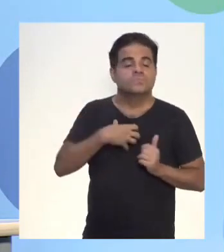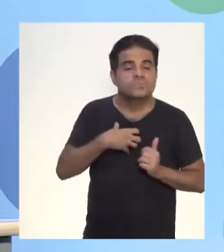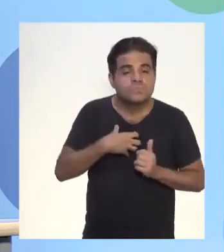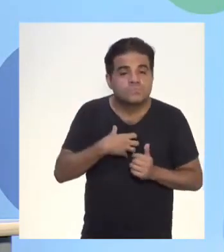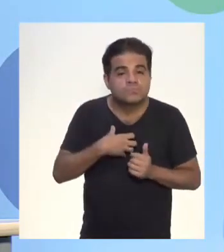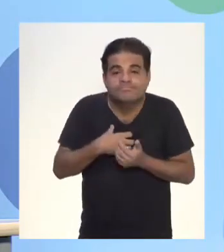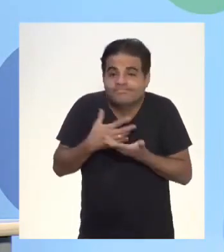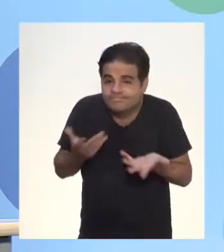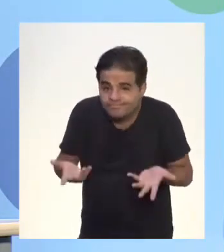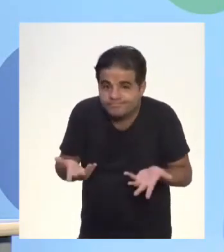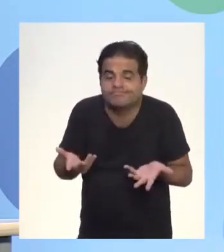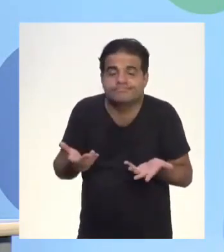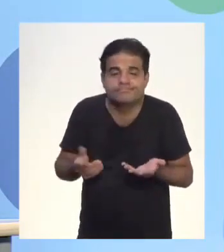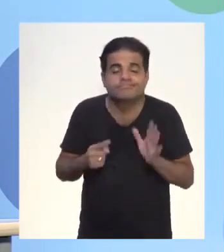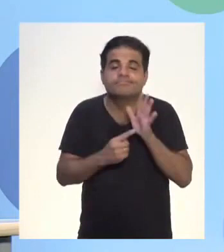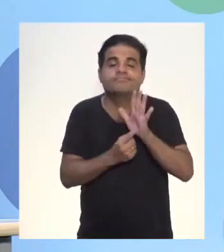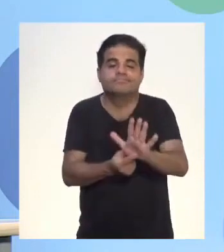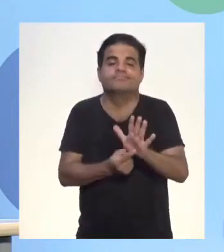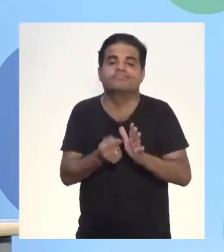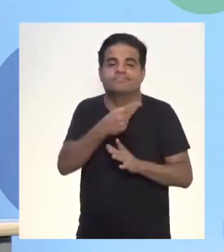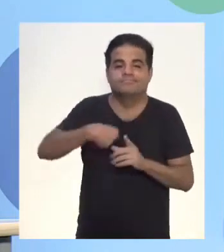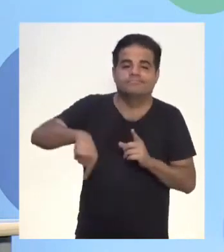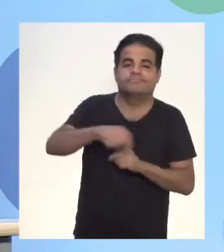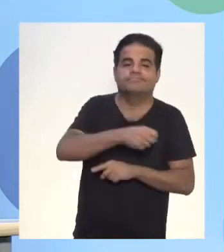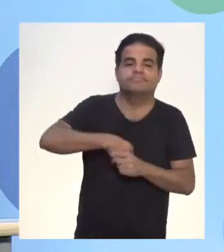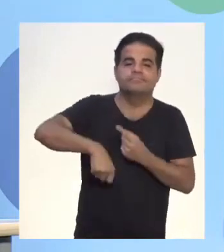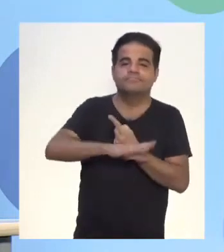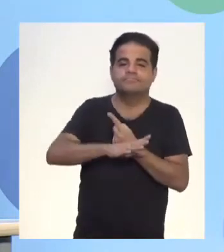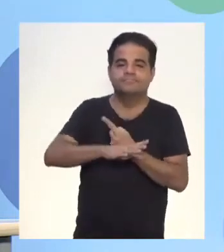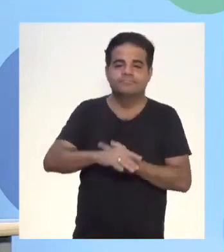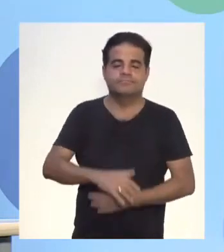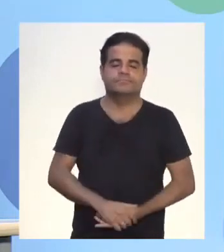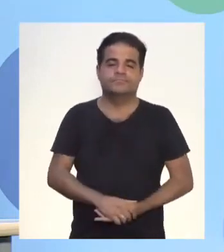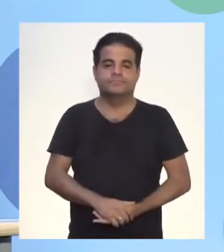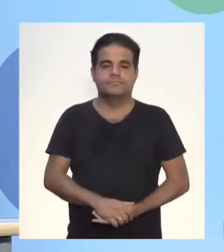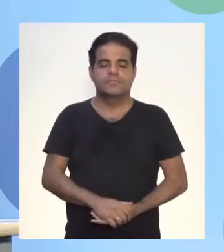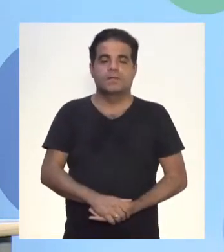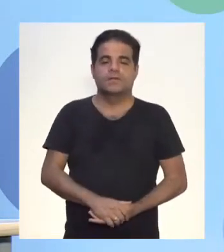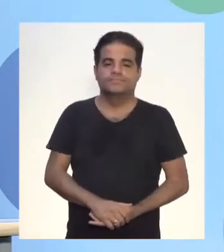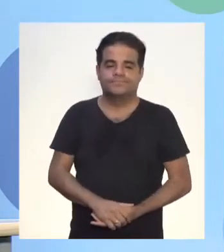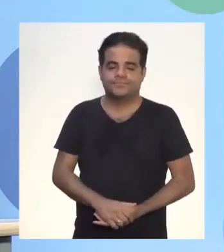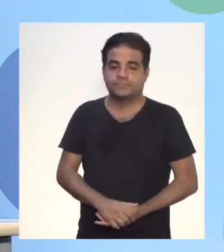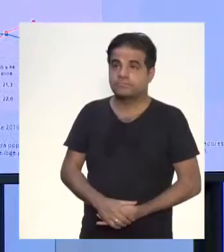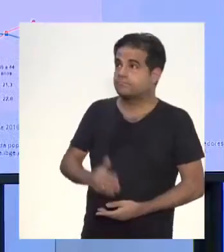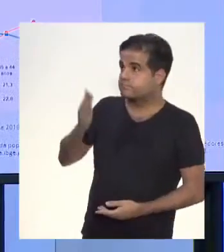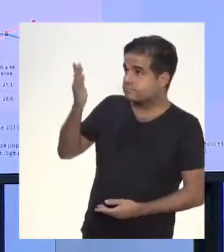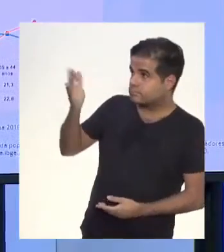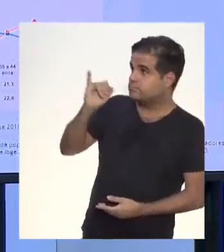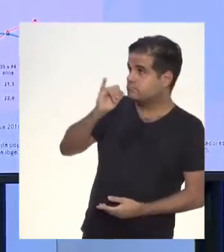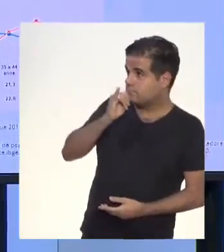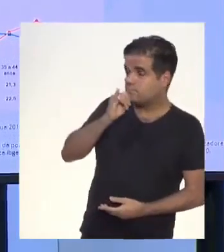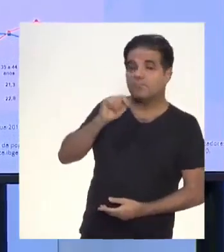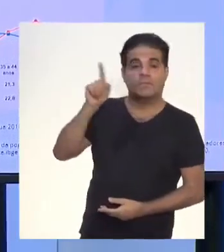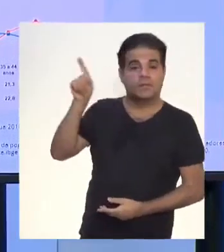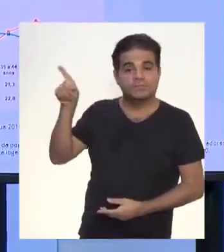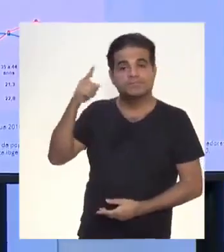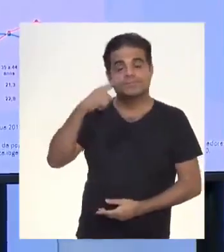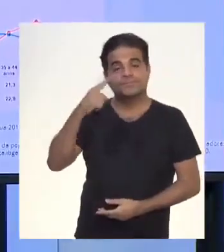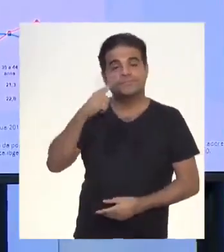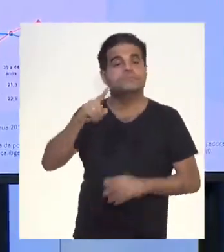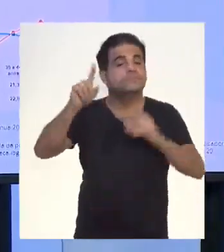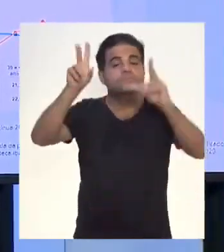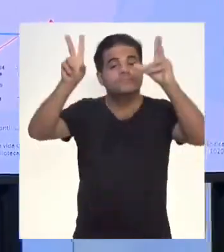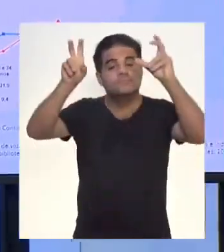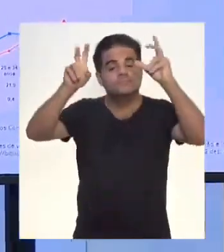em que o racismo ele se apresenta em nossa sociedade. Então, aqui, por exemplo, a gente vê também sobre a